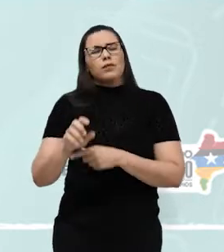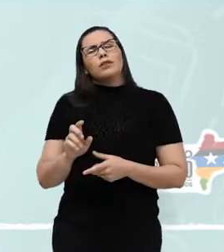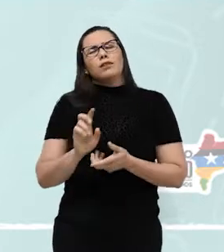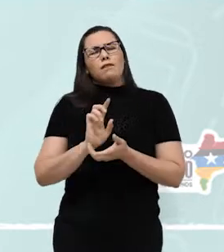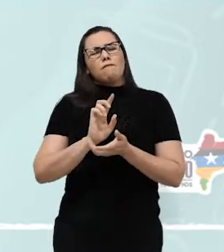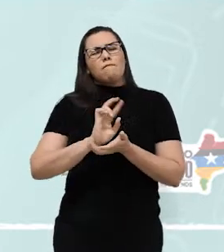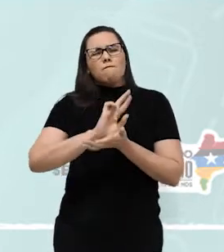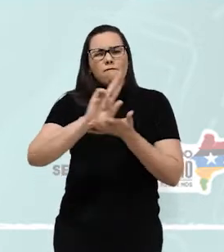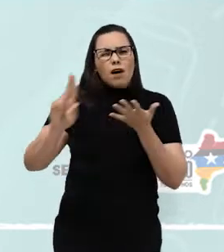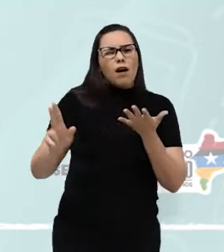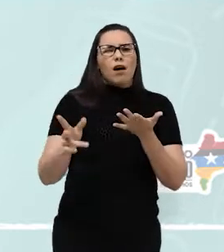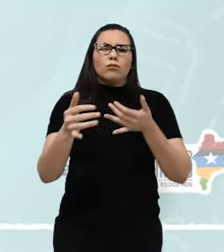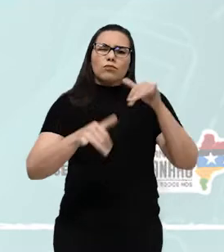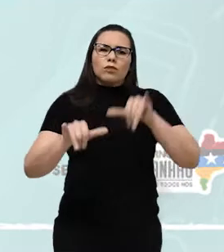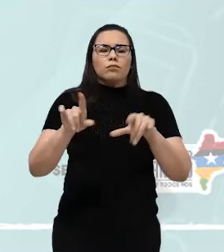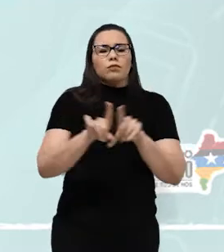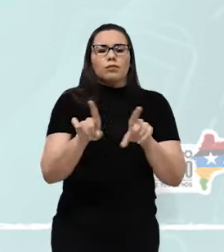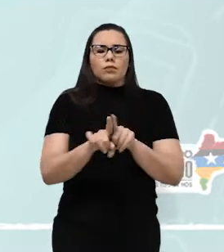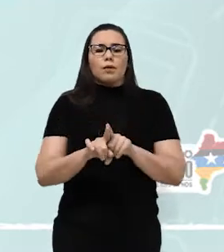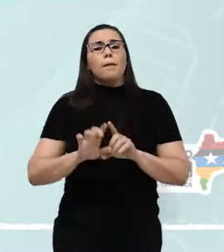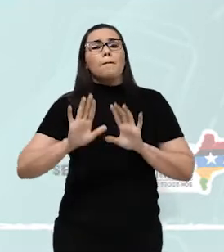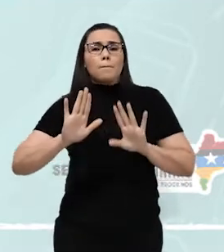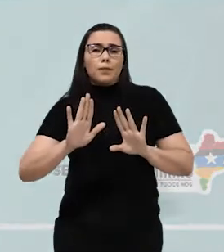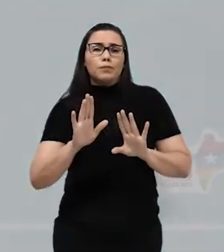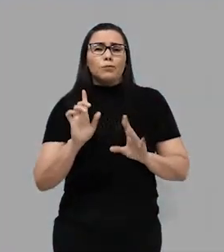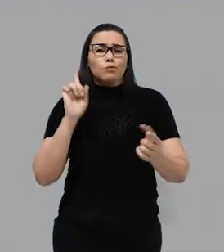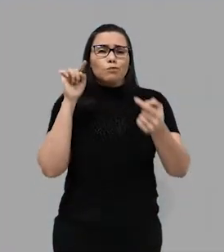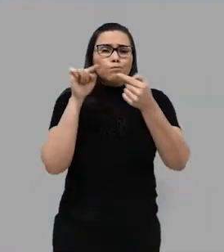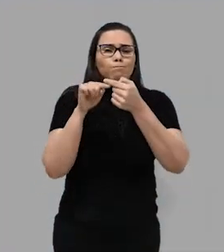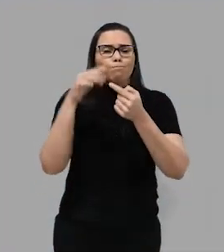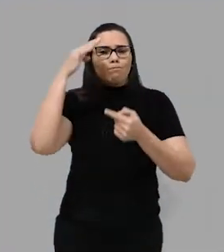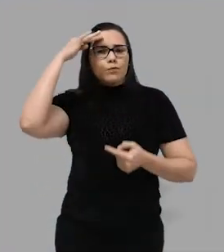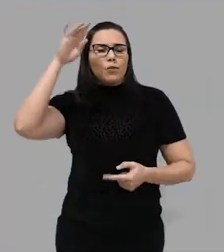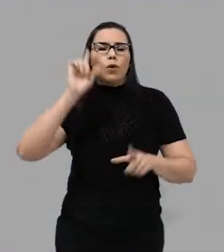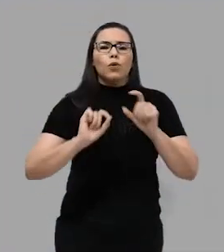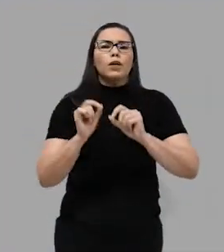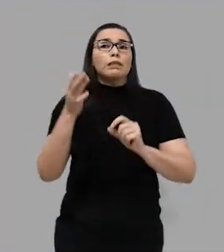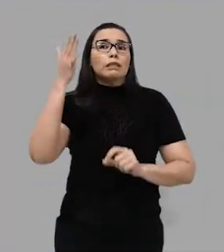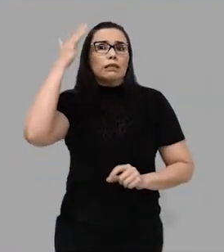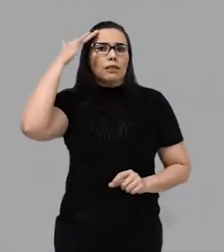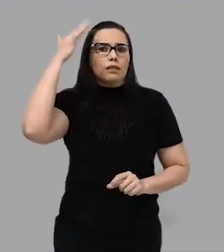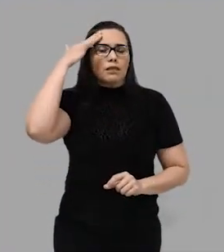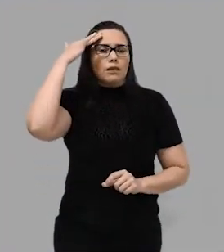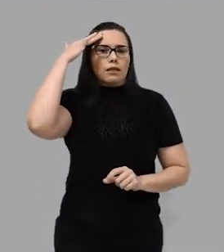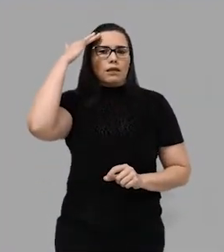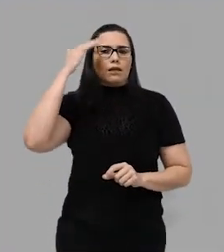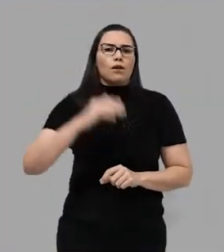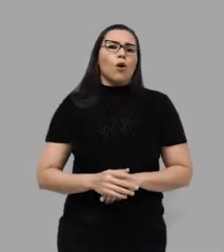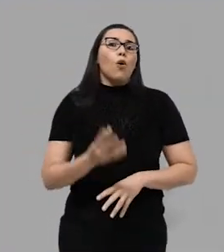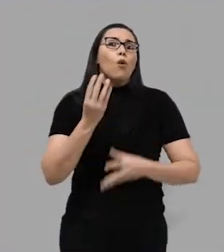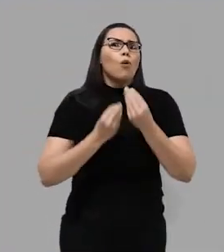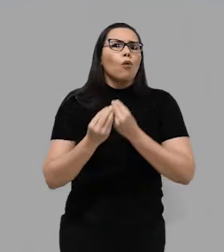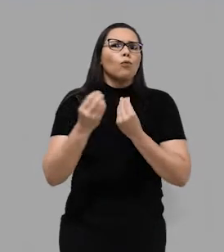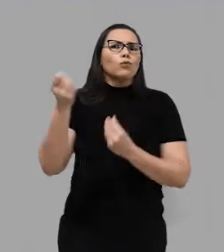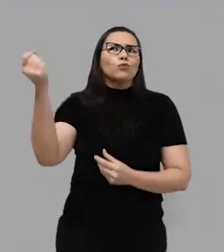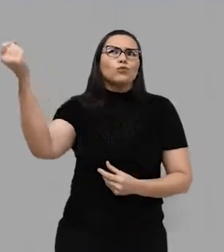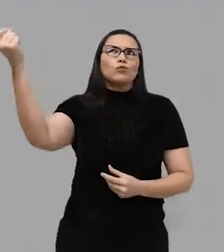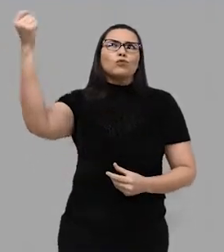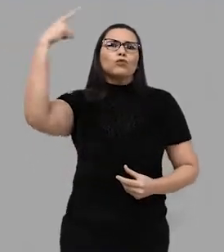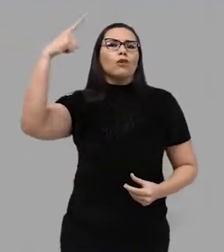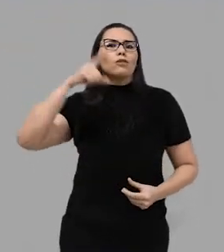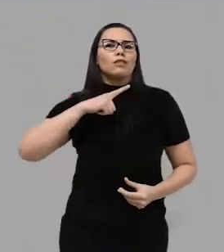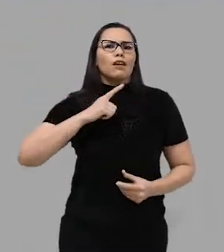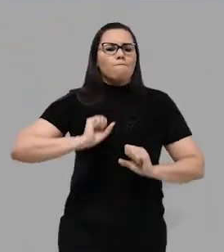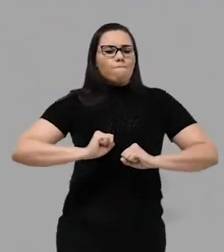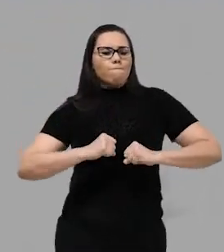reações químicas que ocorrem no Sol, né? Mas entender qual é a origem dessa energia que vem do Sol e depois